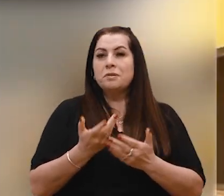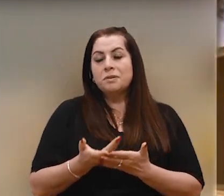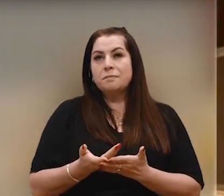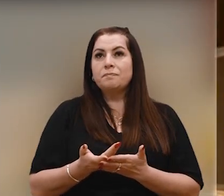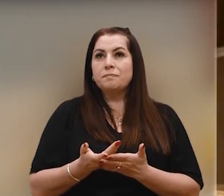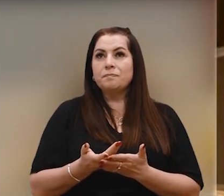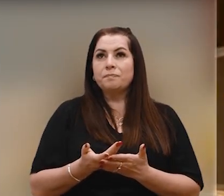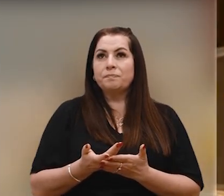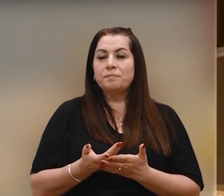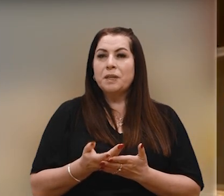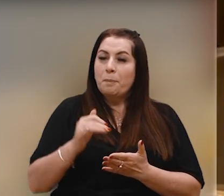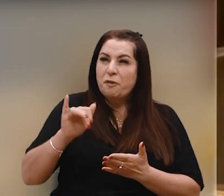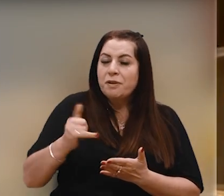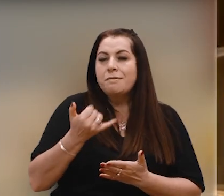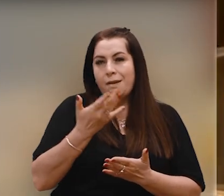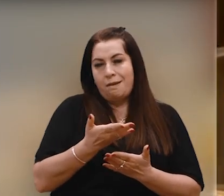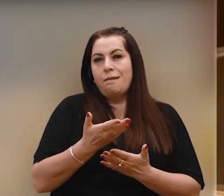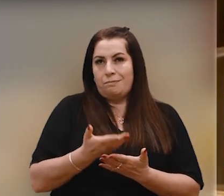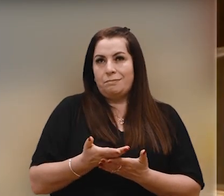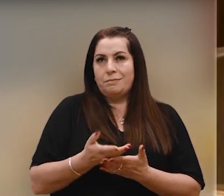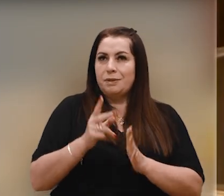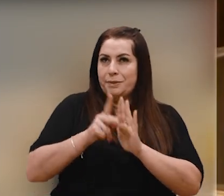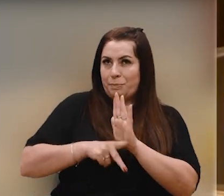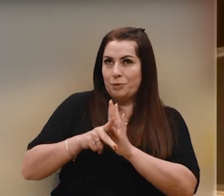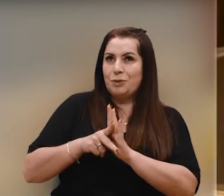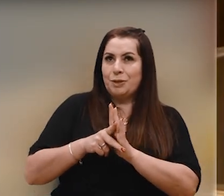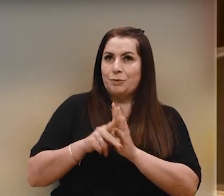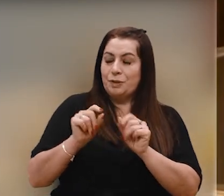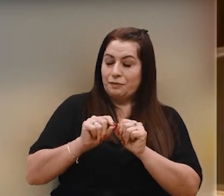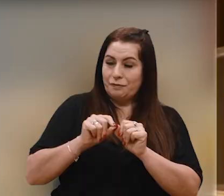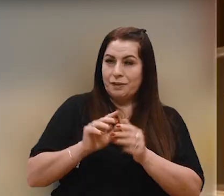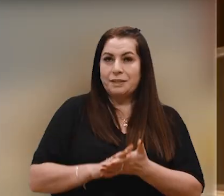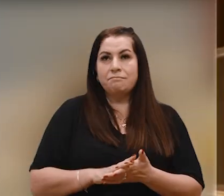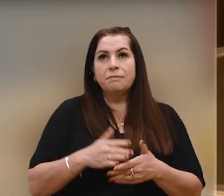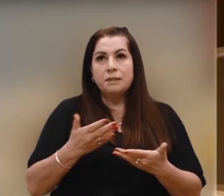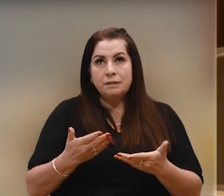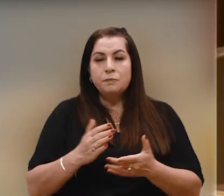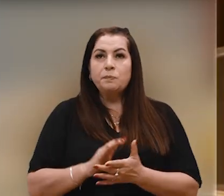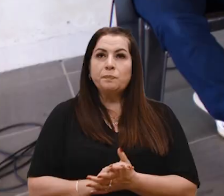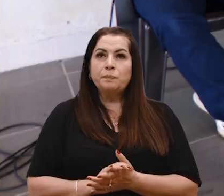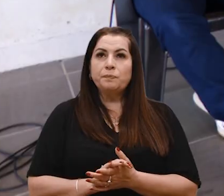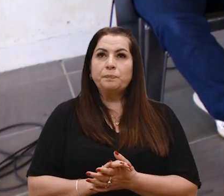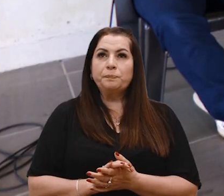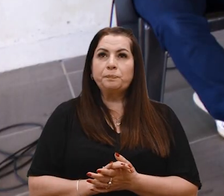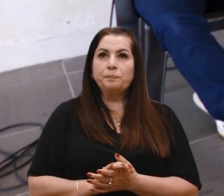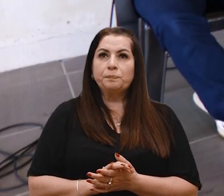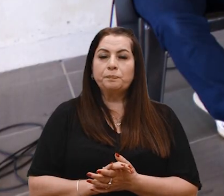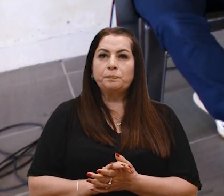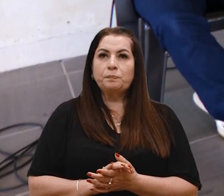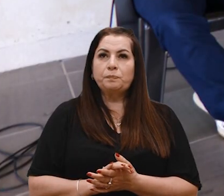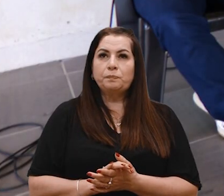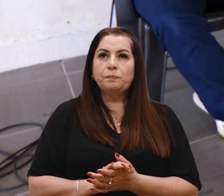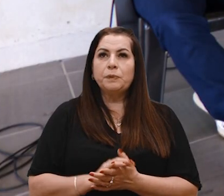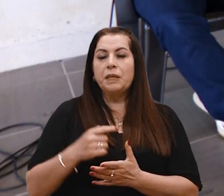imigrantes pudessem aproveitar desse projeto que a gente fez. Então,